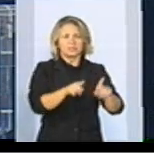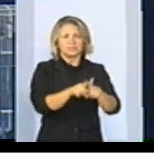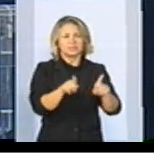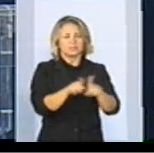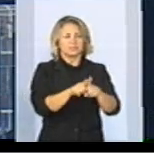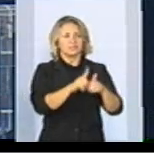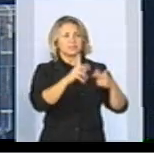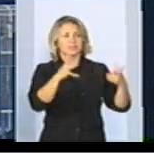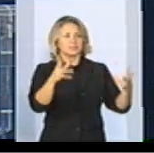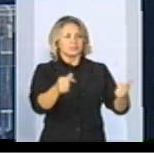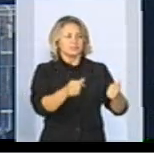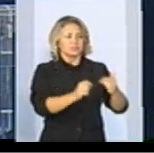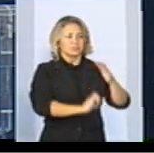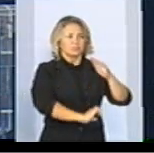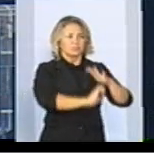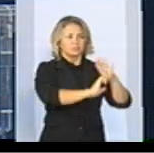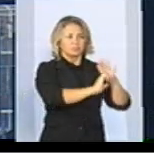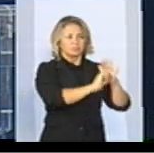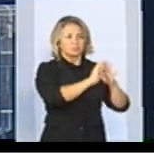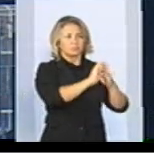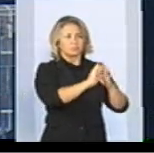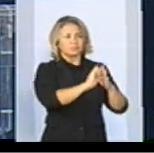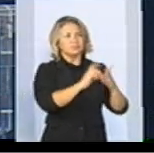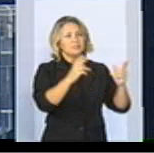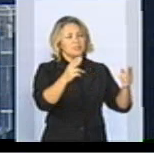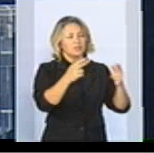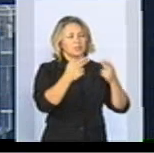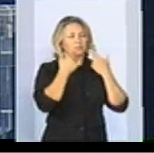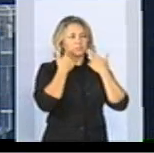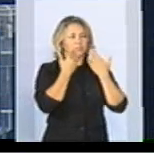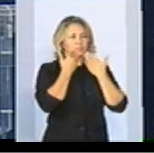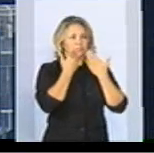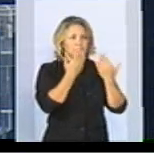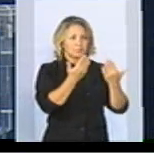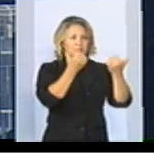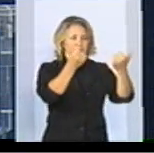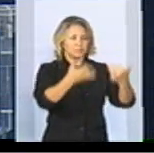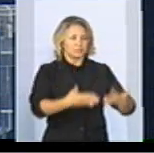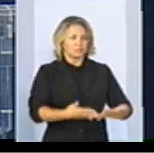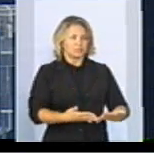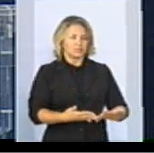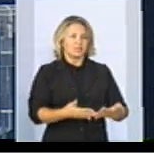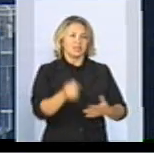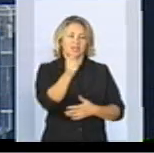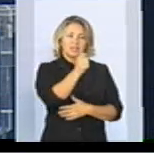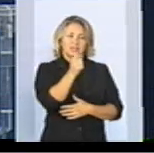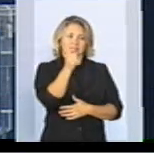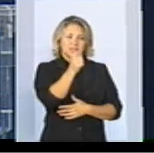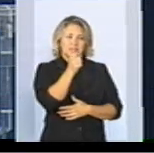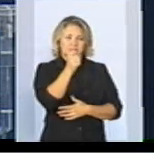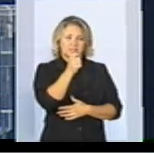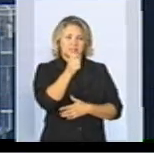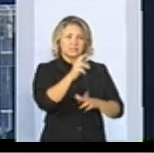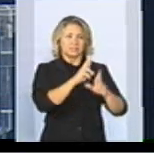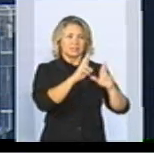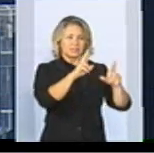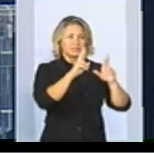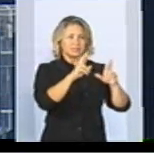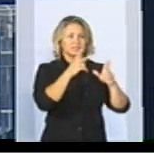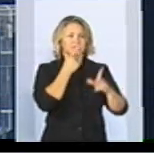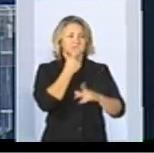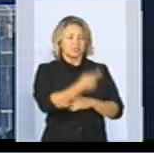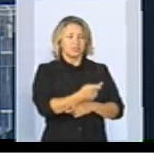programadores e empacotadores. Entretanto, como o próprio representante acabou de dizer, a associação que representou os programadores estrangeiros tocou